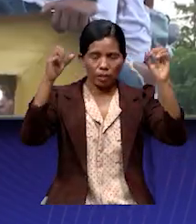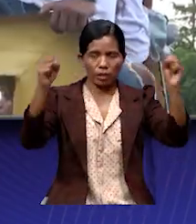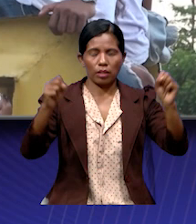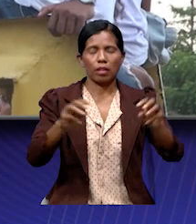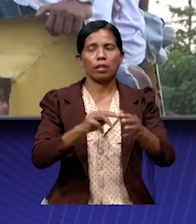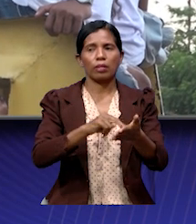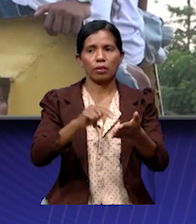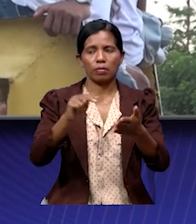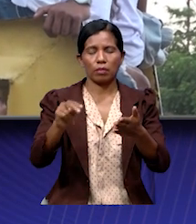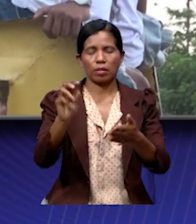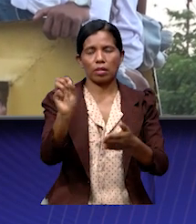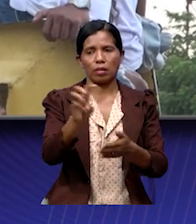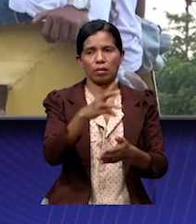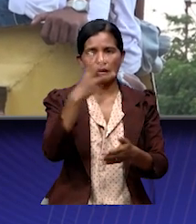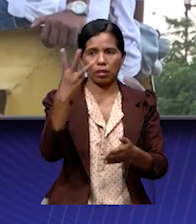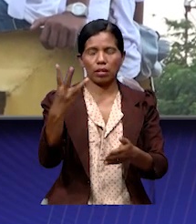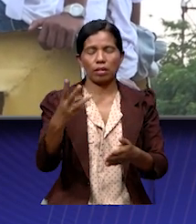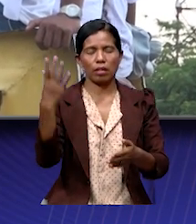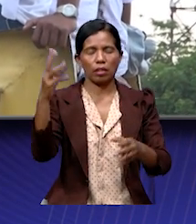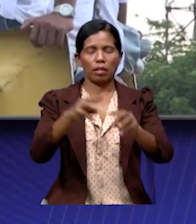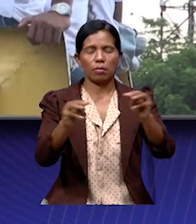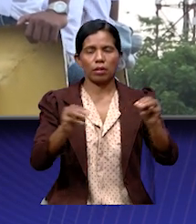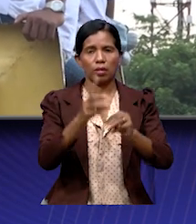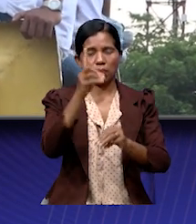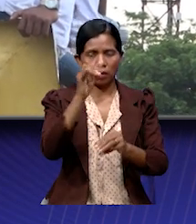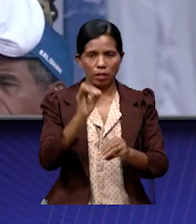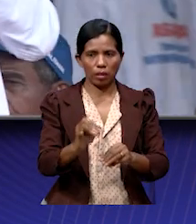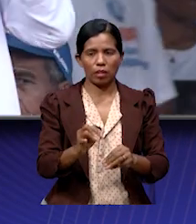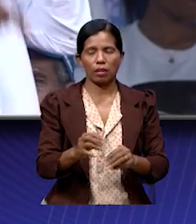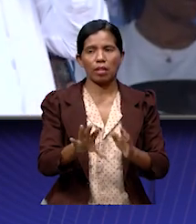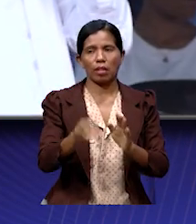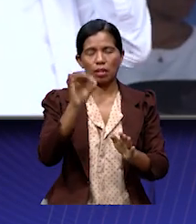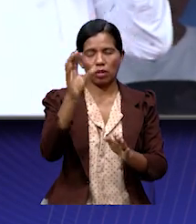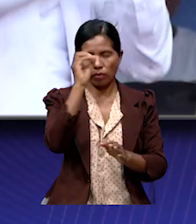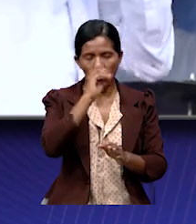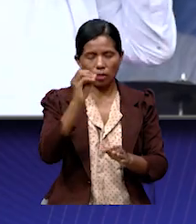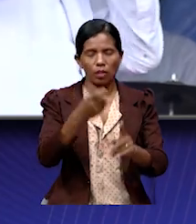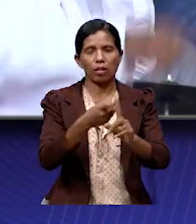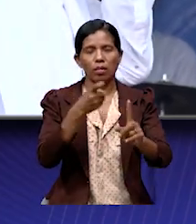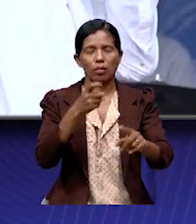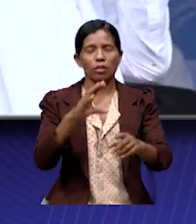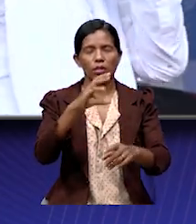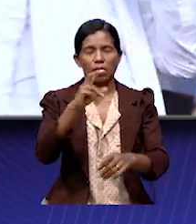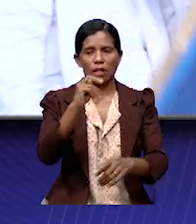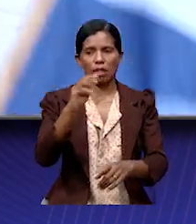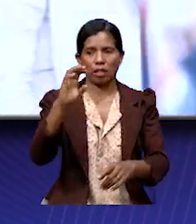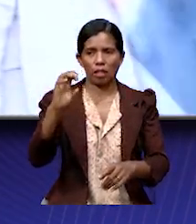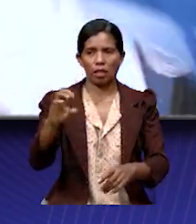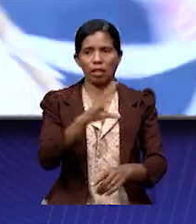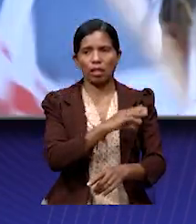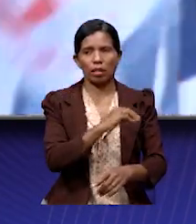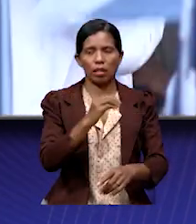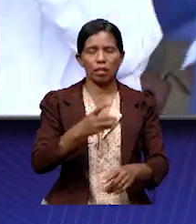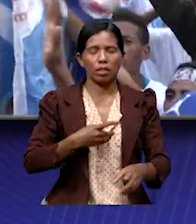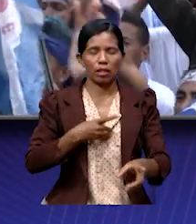numero sorteio sanulu resinen iha munisipio di Line. Heta na observação Rusi Comissão Nacional Eleição, Provedoria